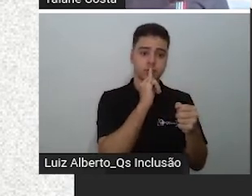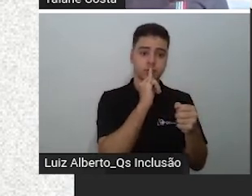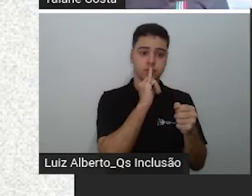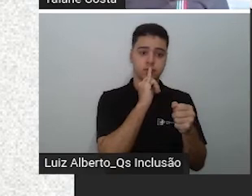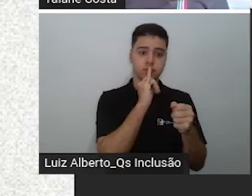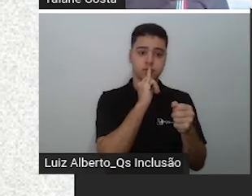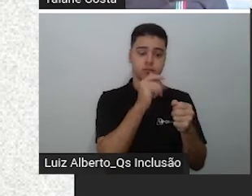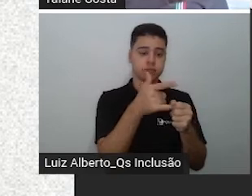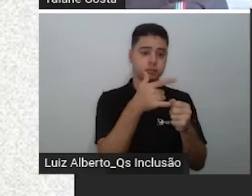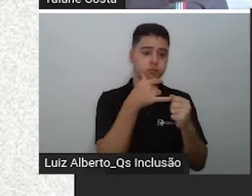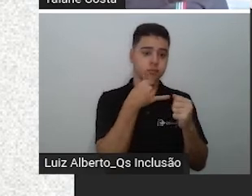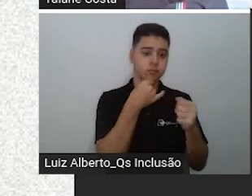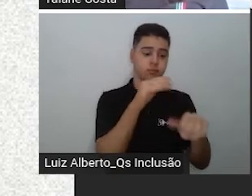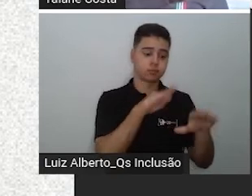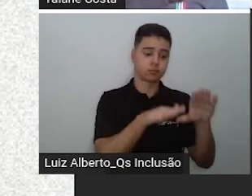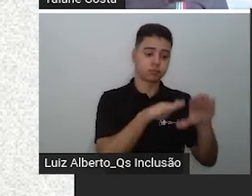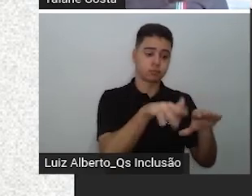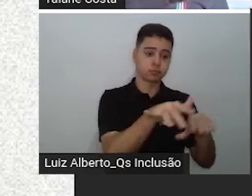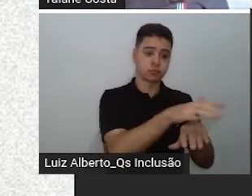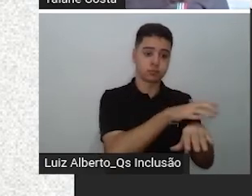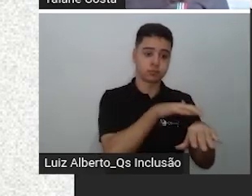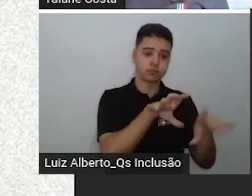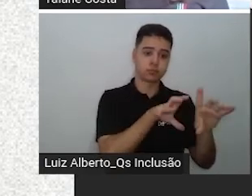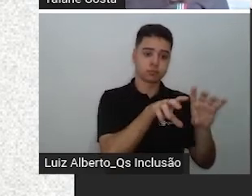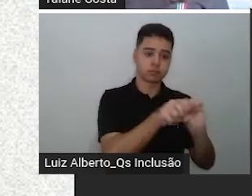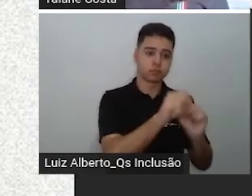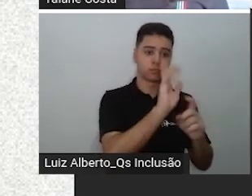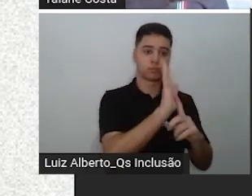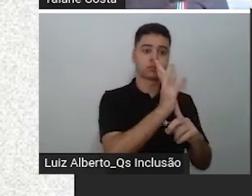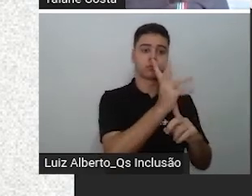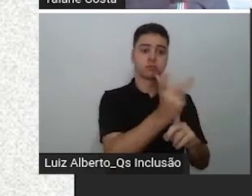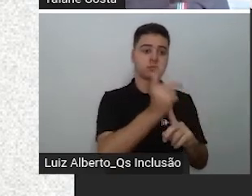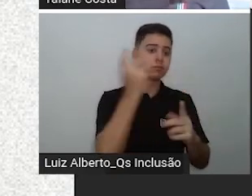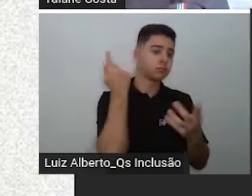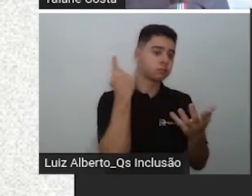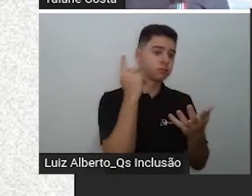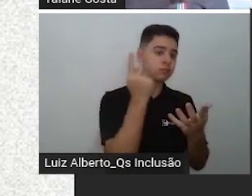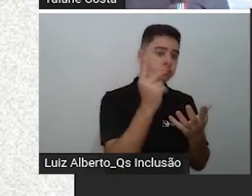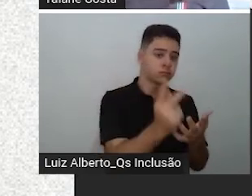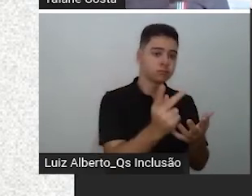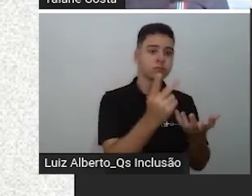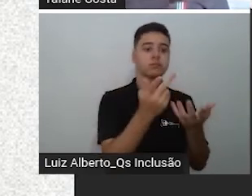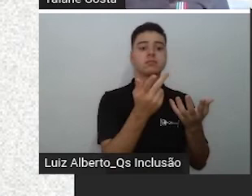dependendo da área, então, é formado em artes, em história,